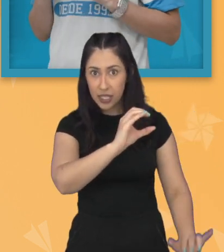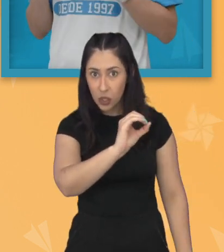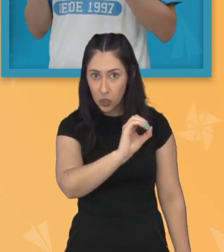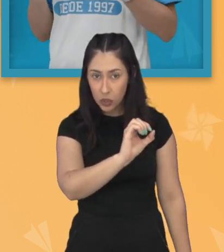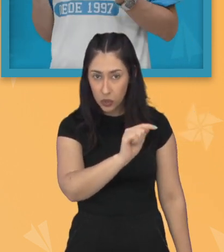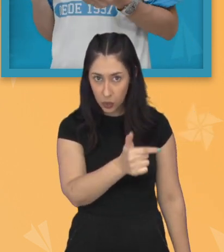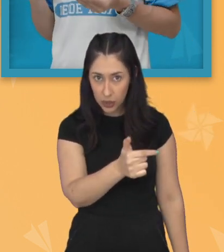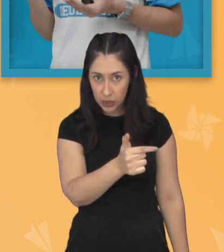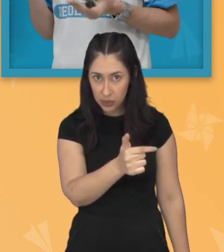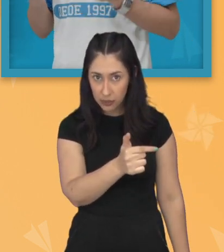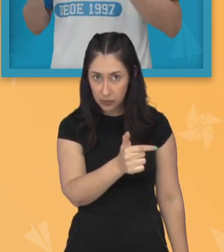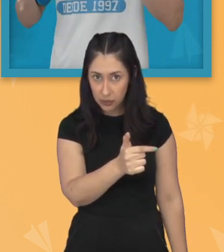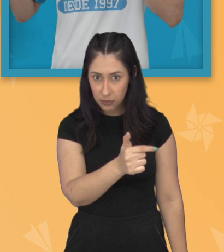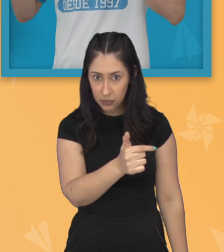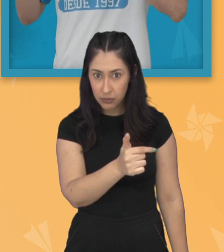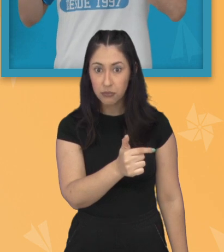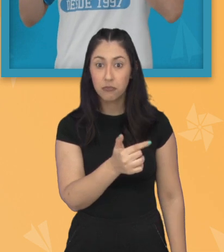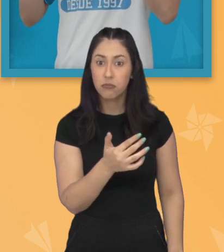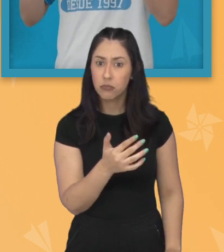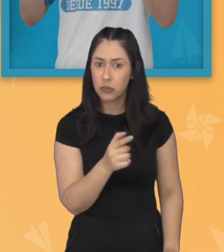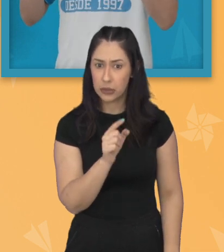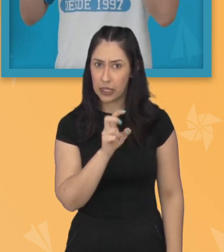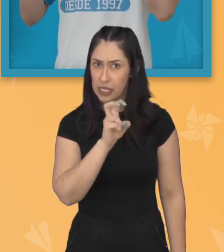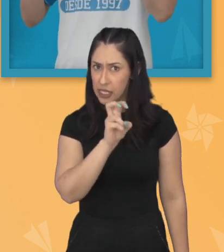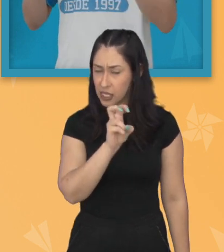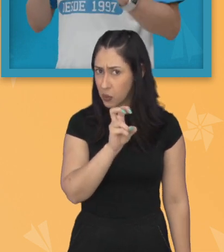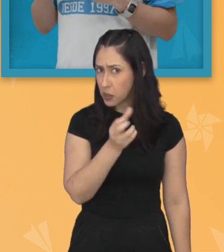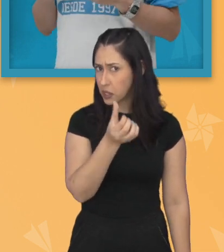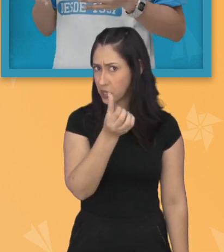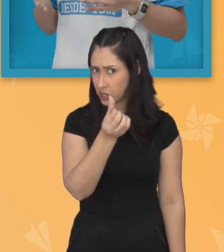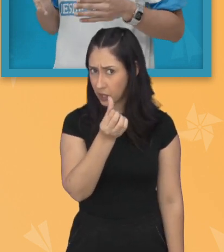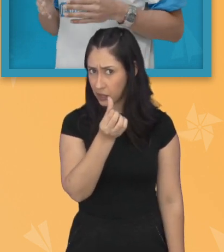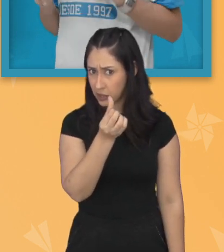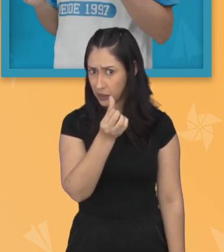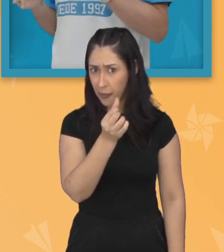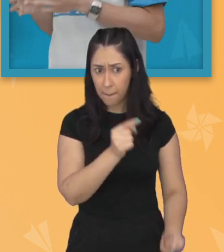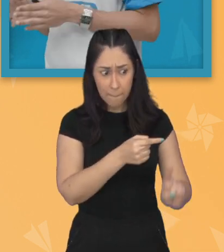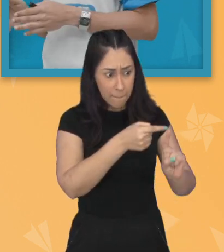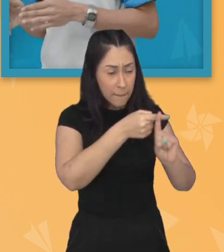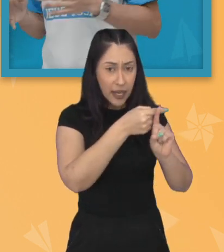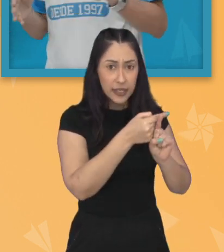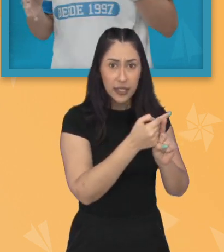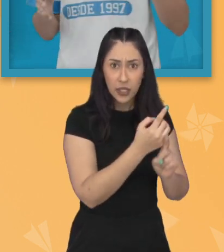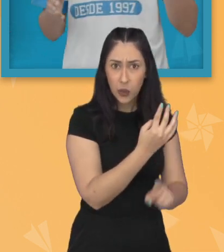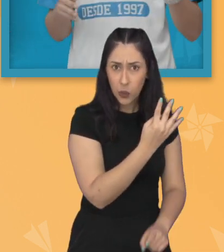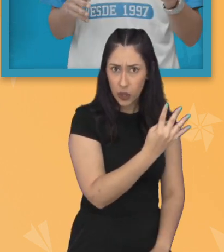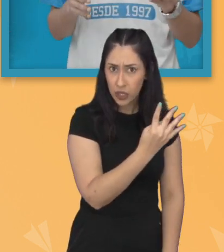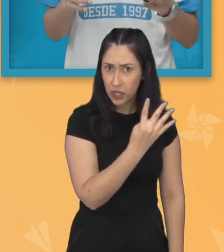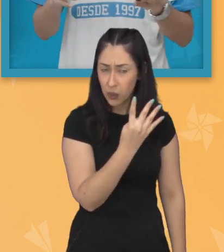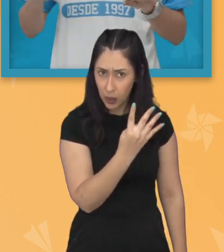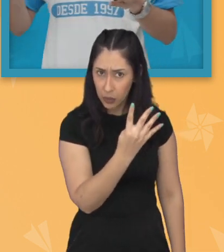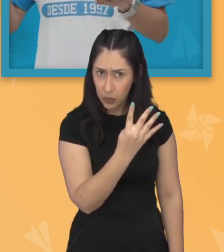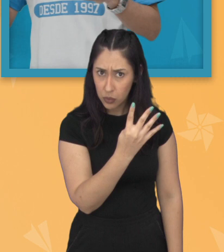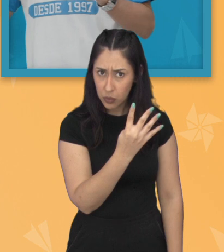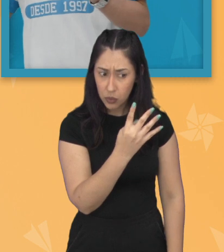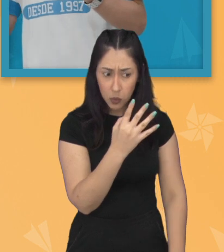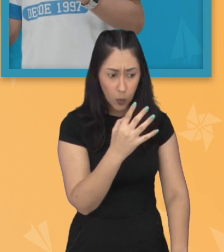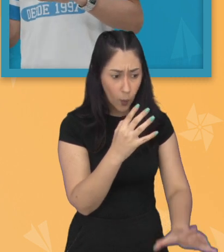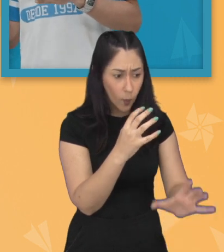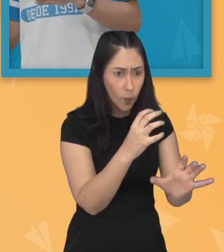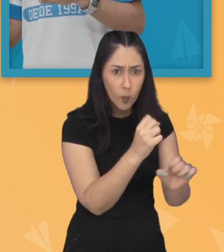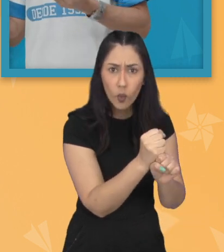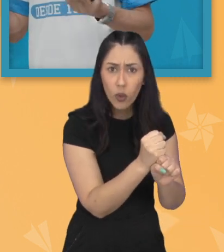calcário. Ou seja, ele manteve a mesma quantidade que existia do seu reagente e mantém-se nos